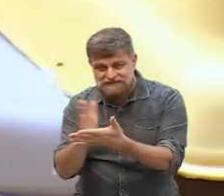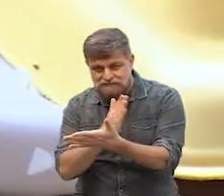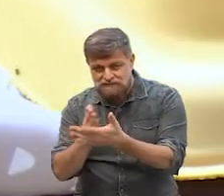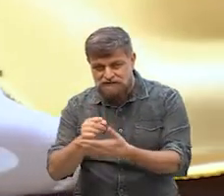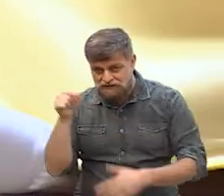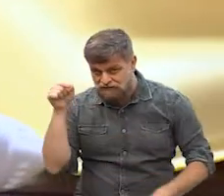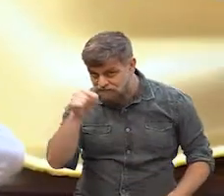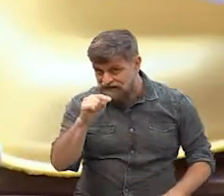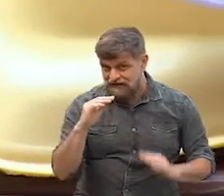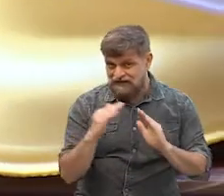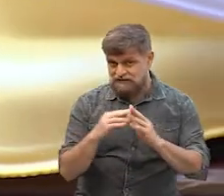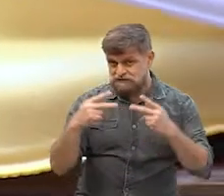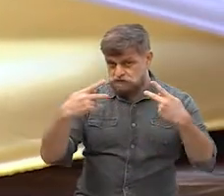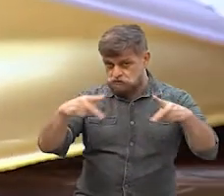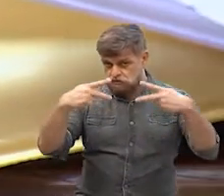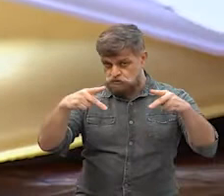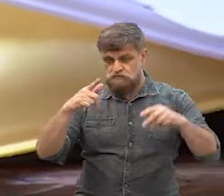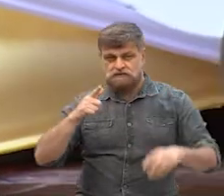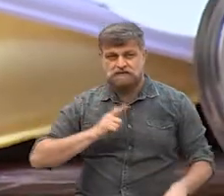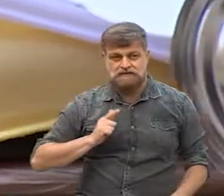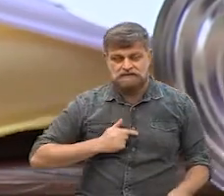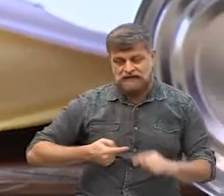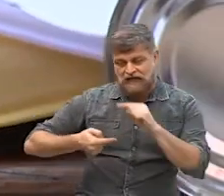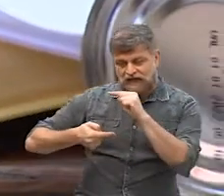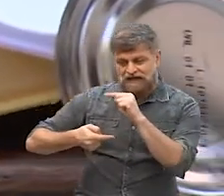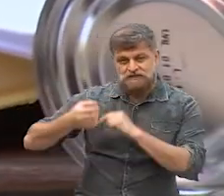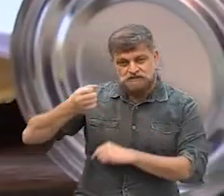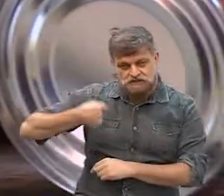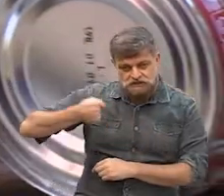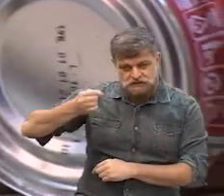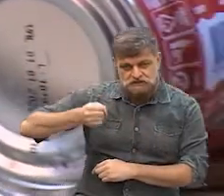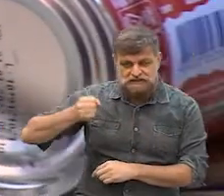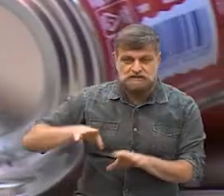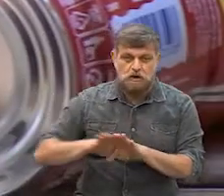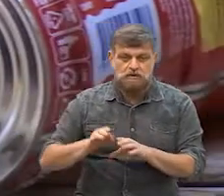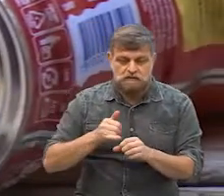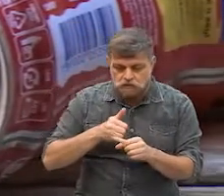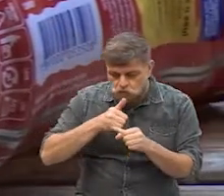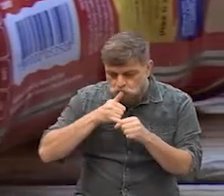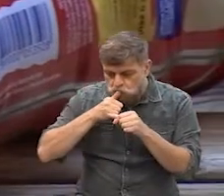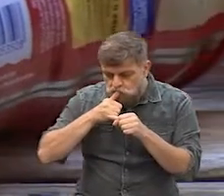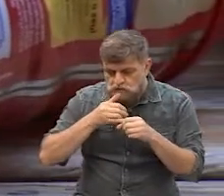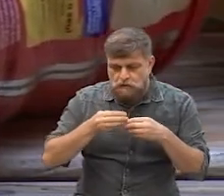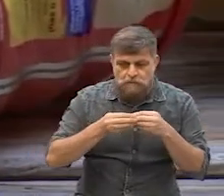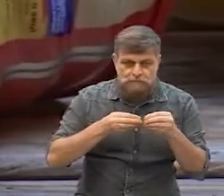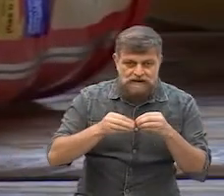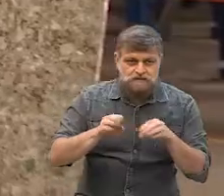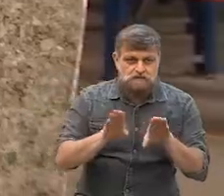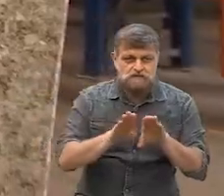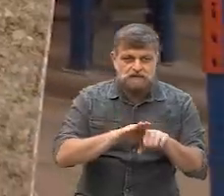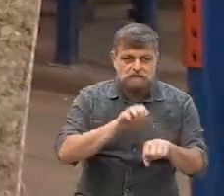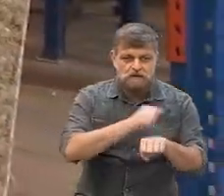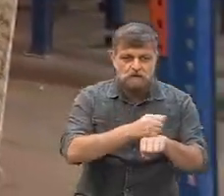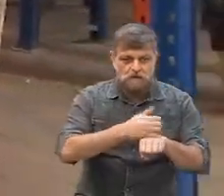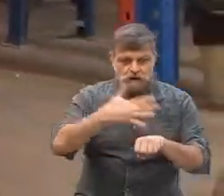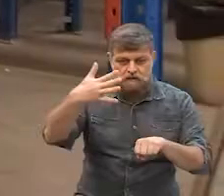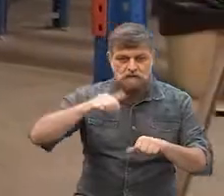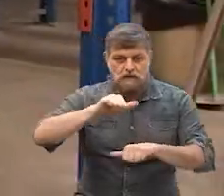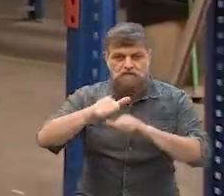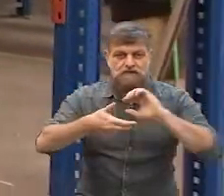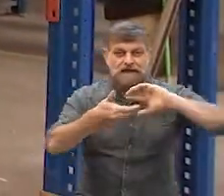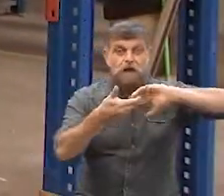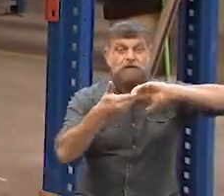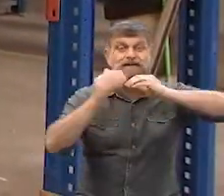aí na sua casa, daquela caixinha de leite, de sucos, o plástico e o alumínio viram telhas